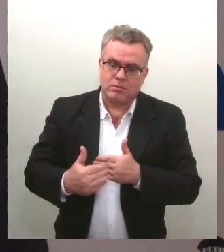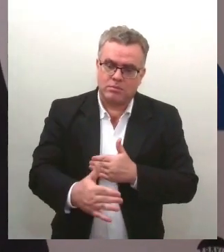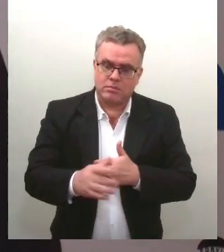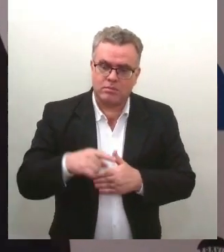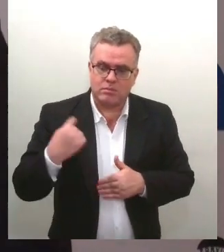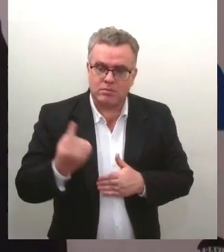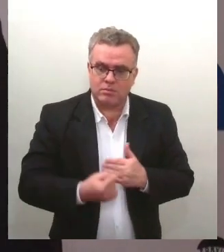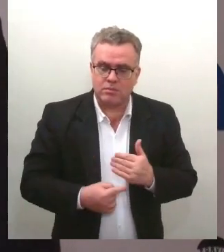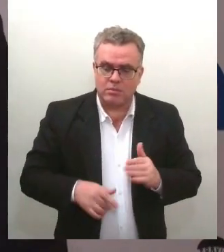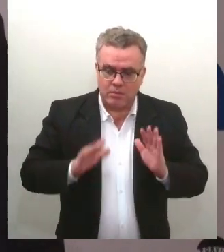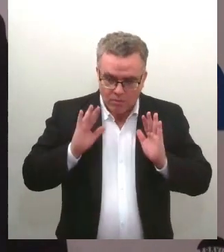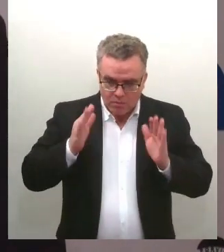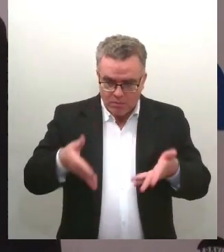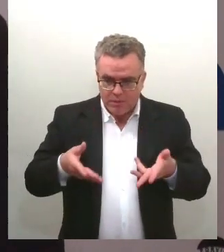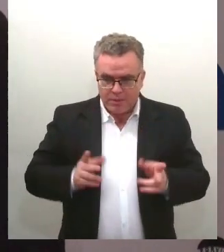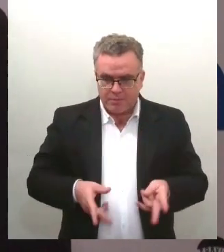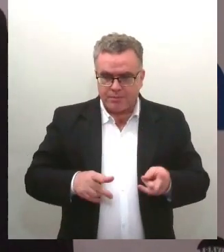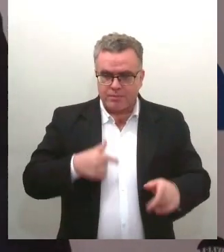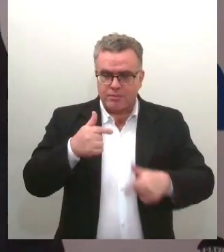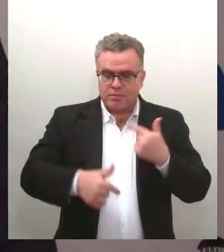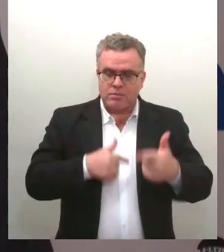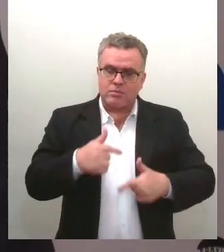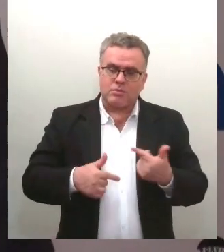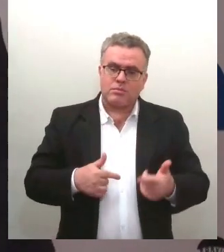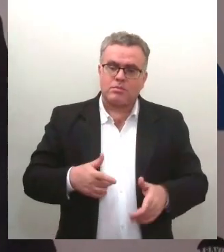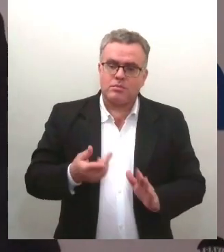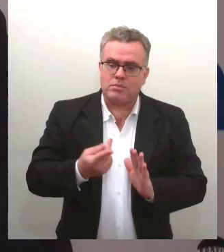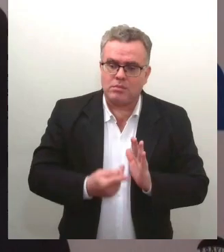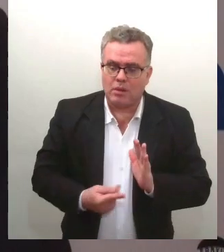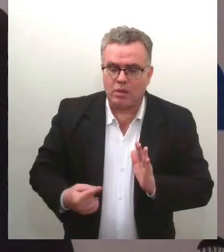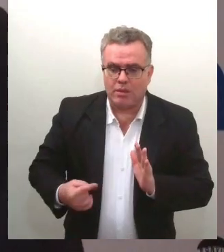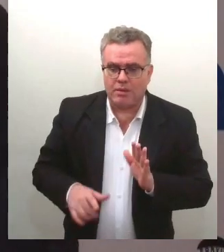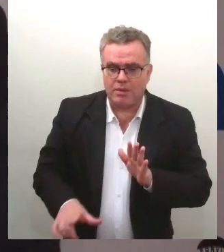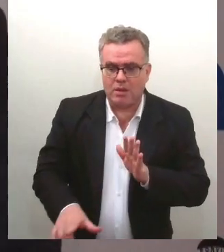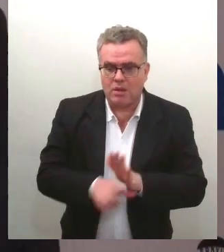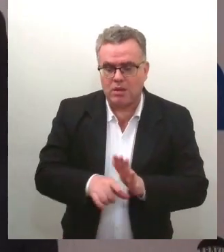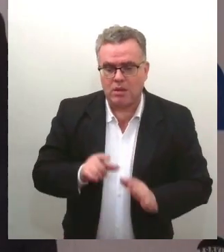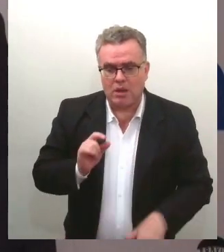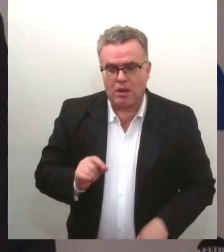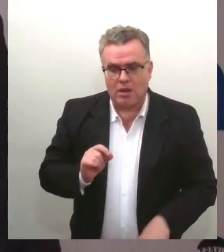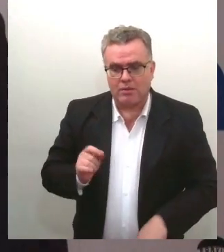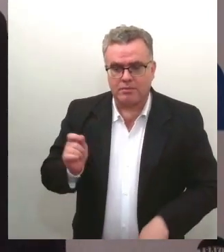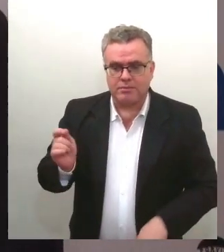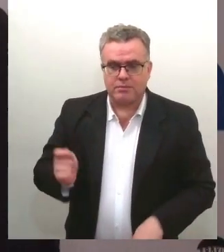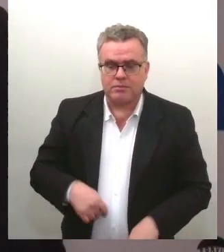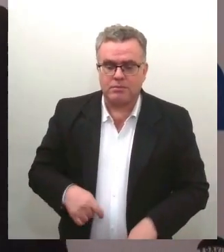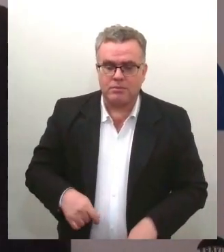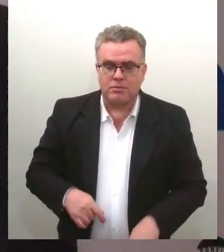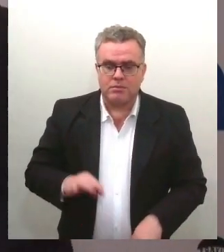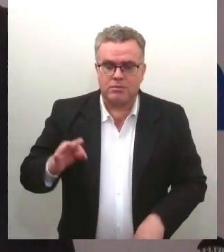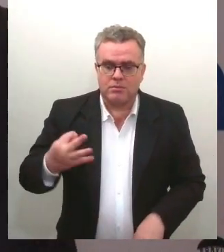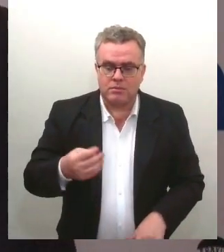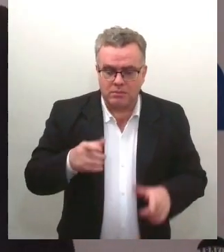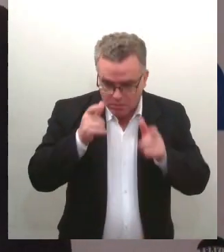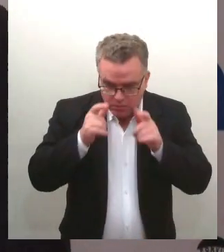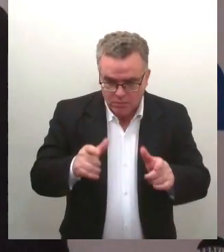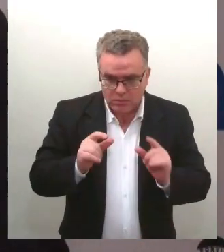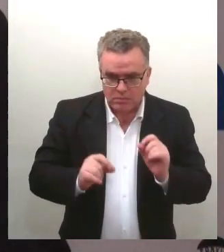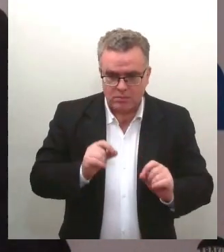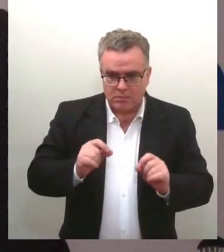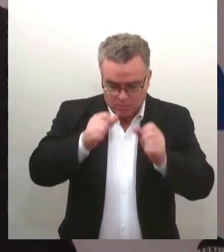projetos, com leis que são de interesse, de amparo aos autistas. E dentro